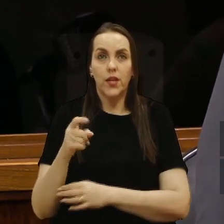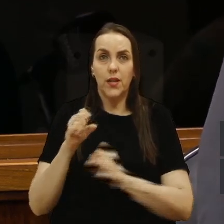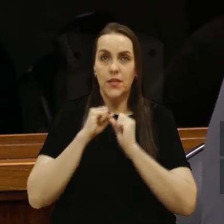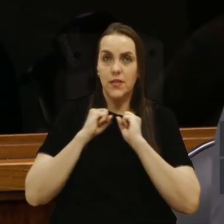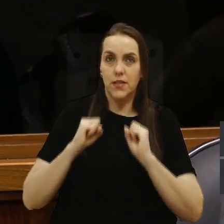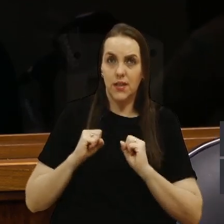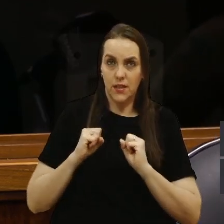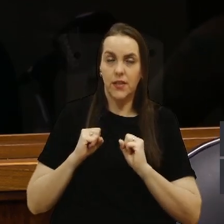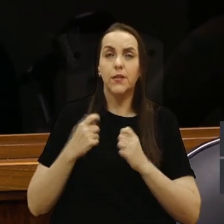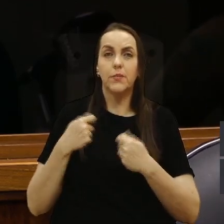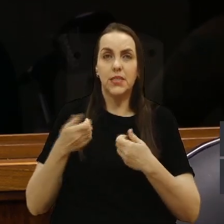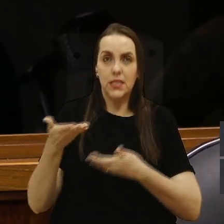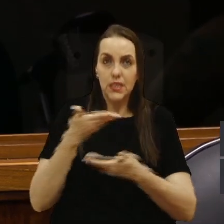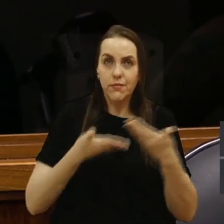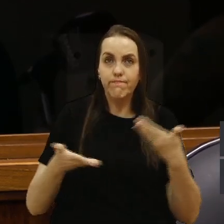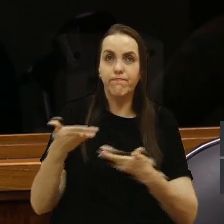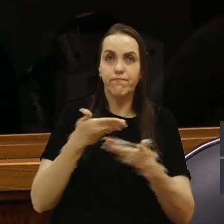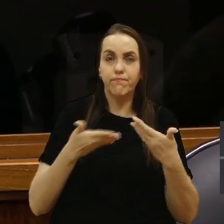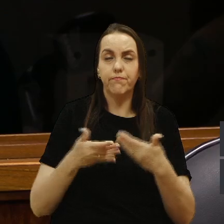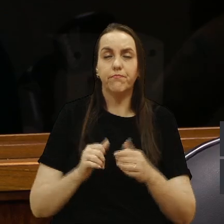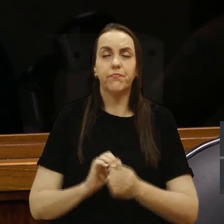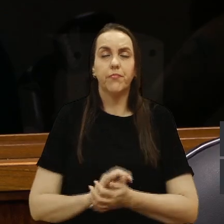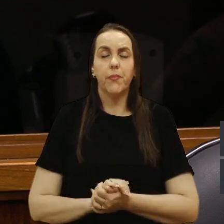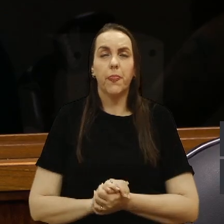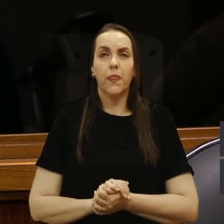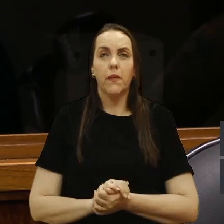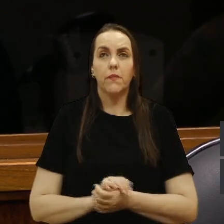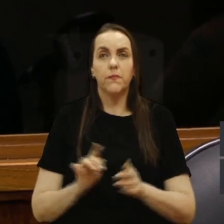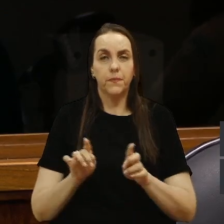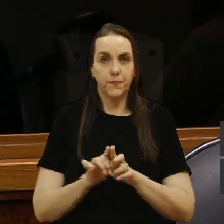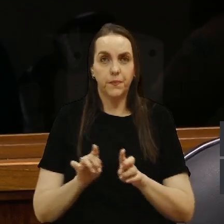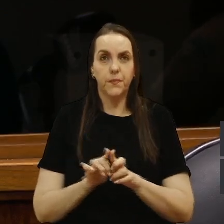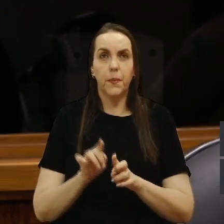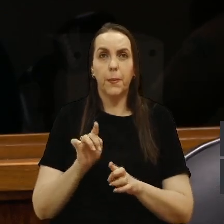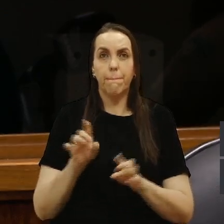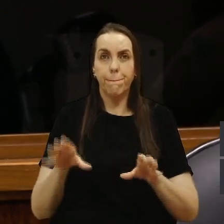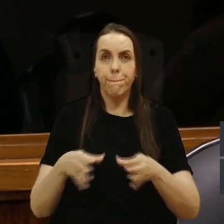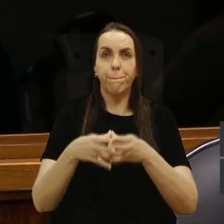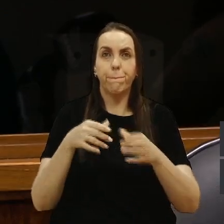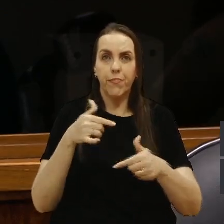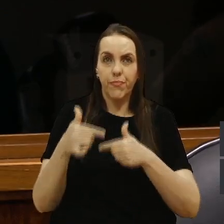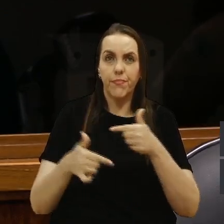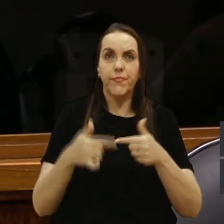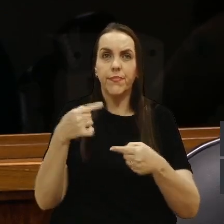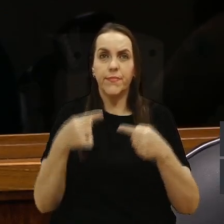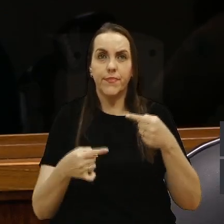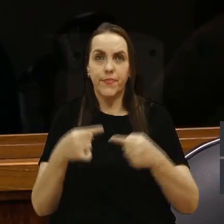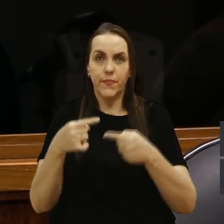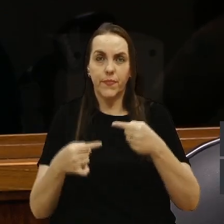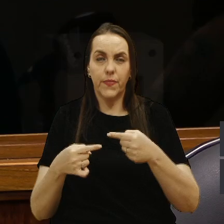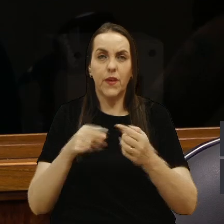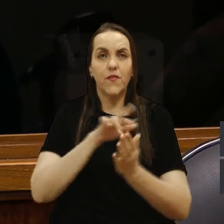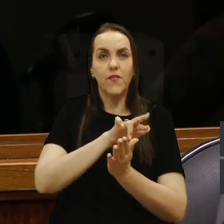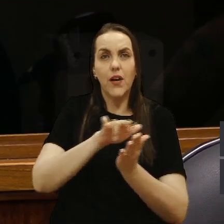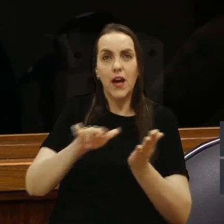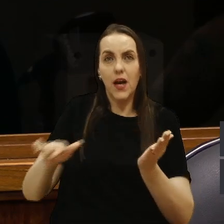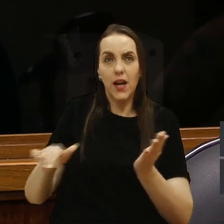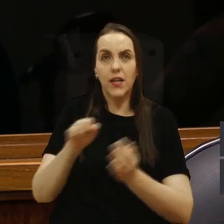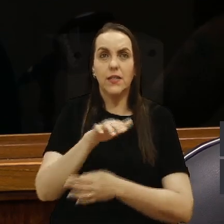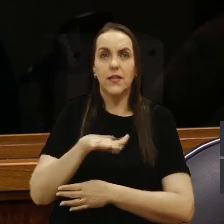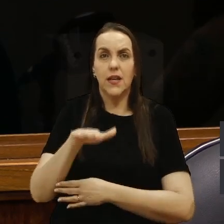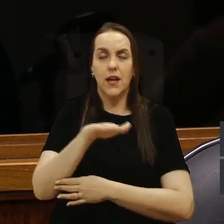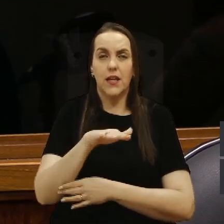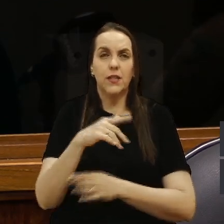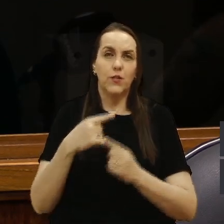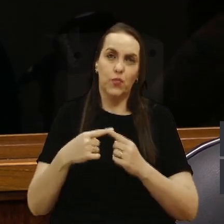secretaria, né? Mas ela também esse grupo de trabalho discutiria em várias outras áreas, porque a